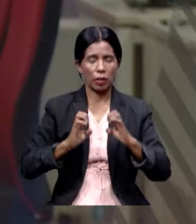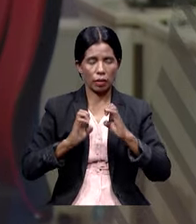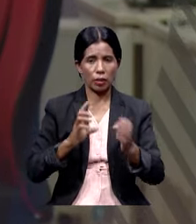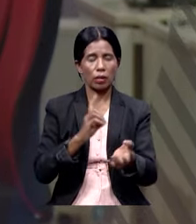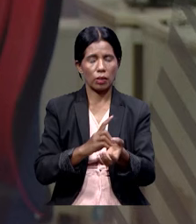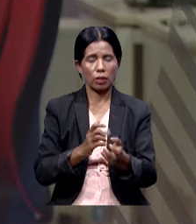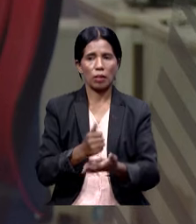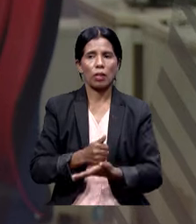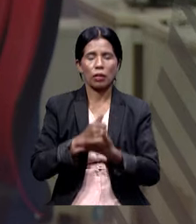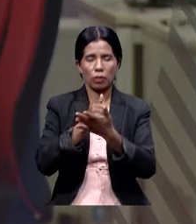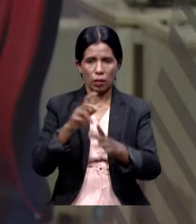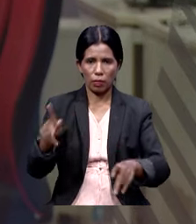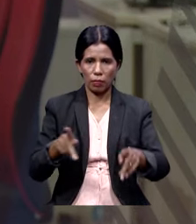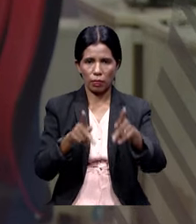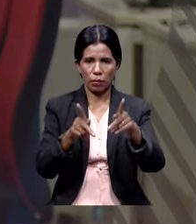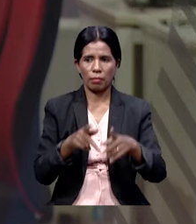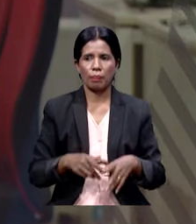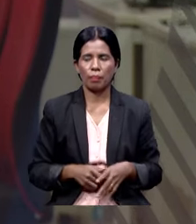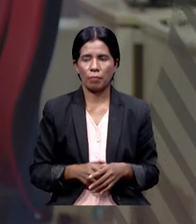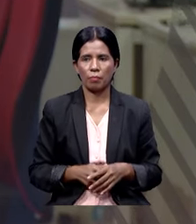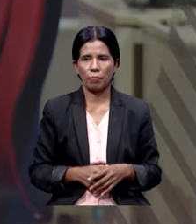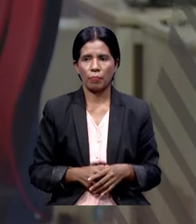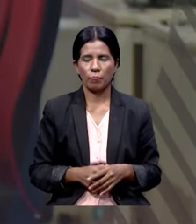hal atendimento ao público.